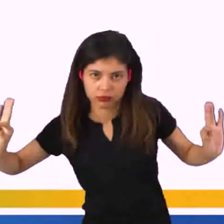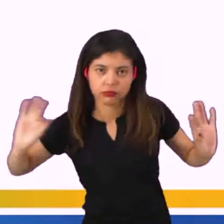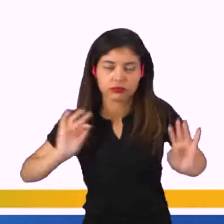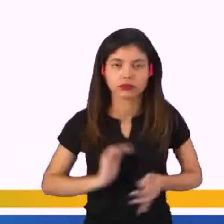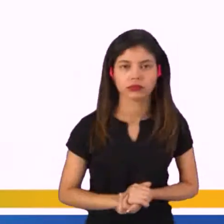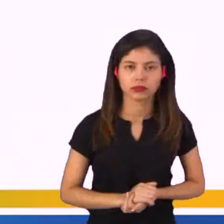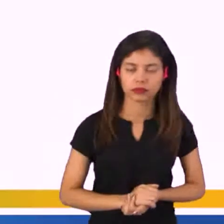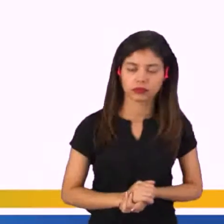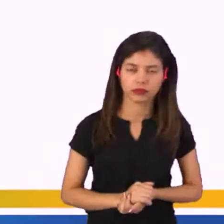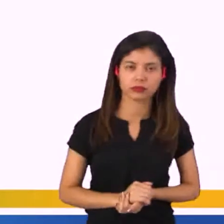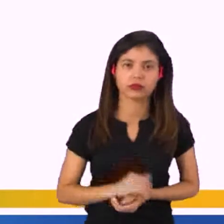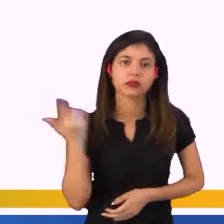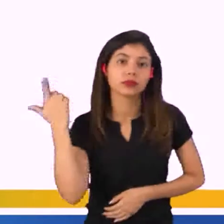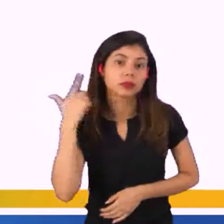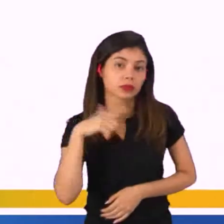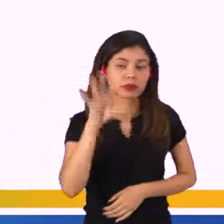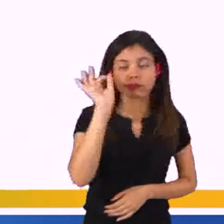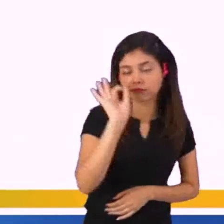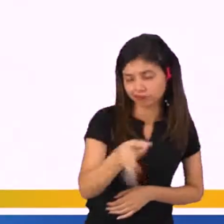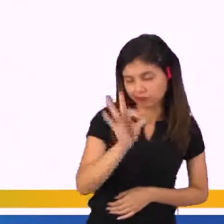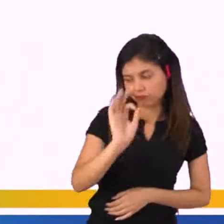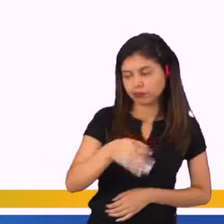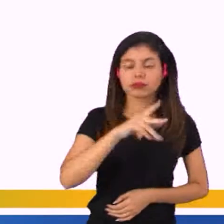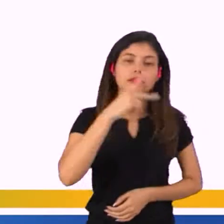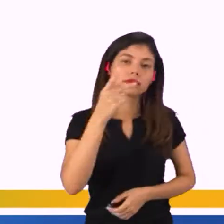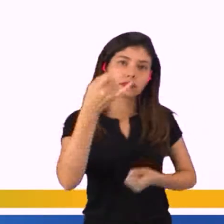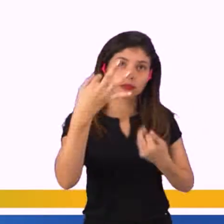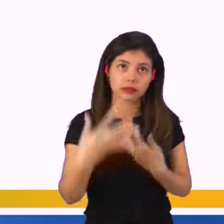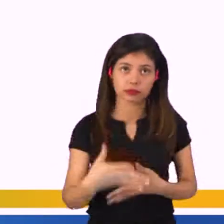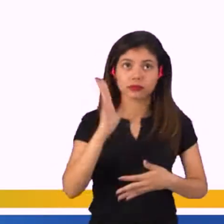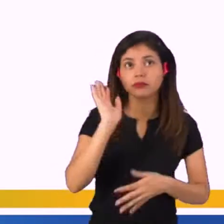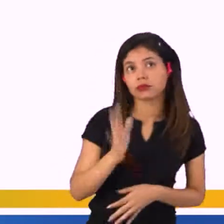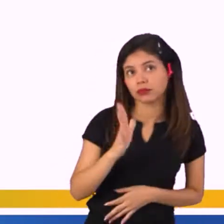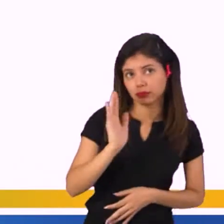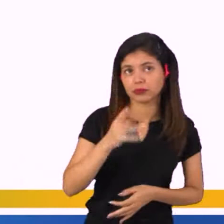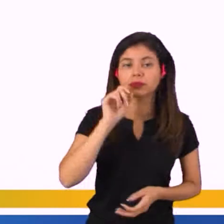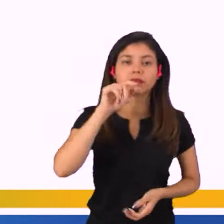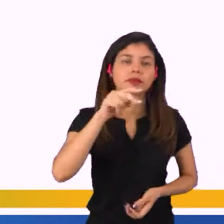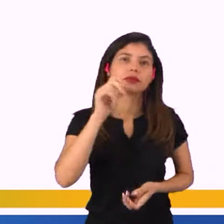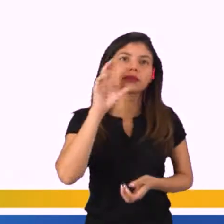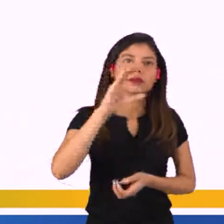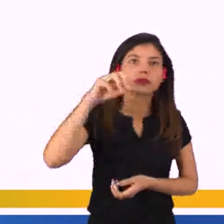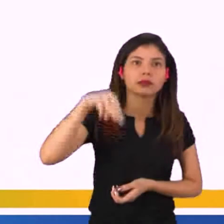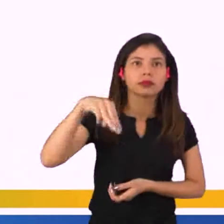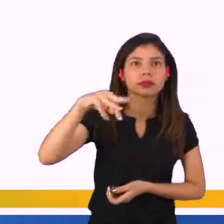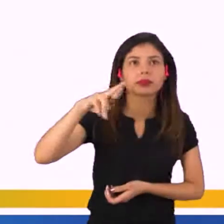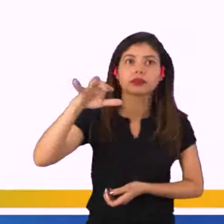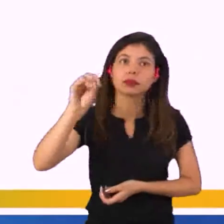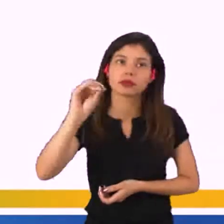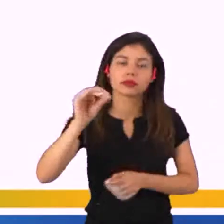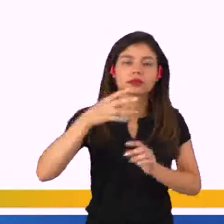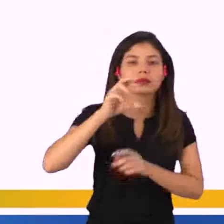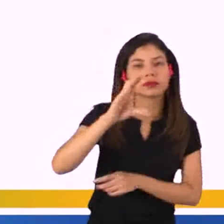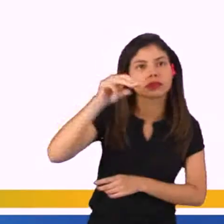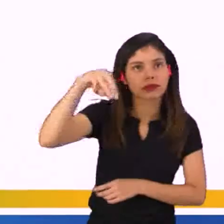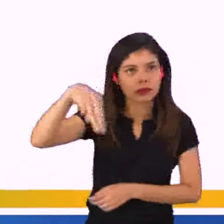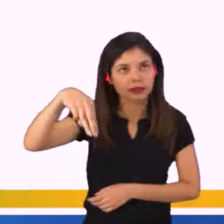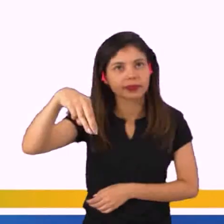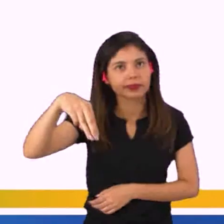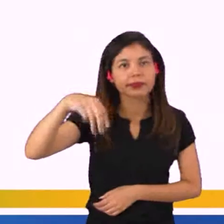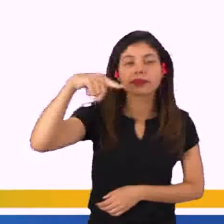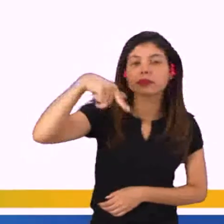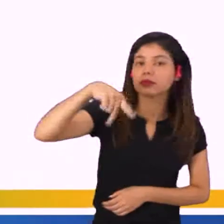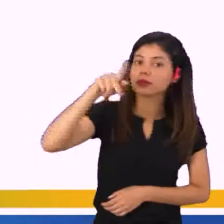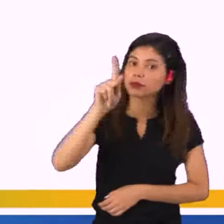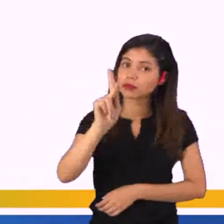comprimentos. Então, você com certeza já ouviu falar em metro, centímetro, quilômetros, não é mesmo? Olha